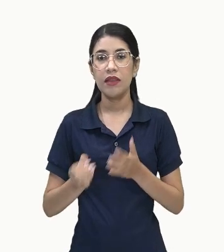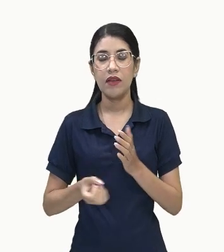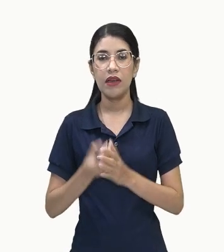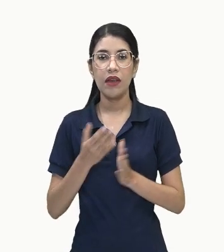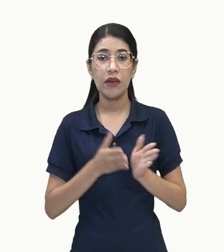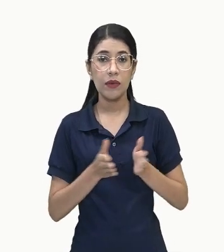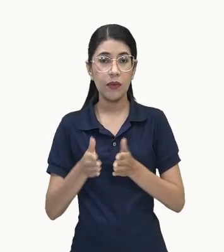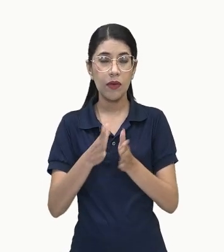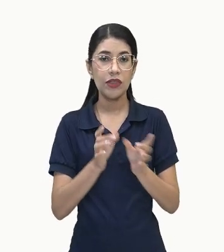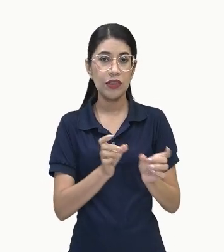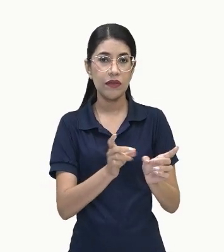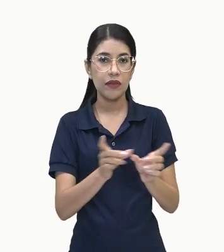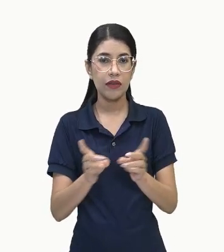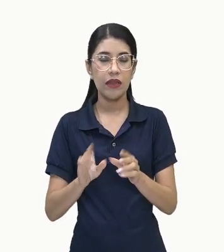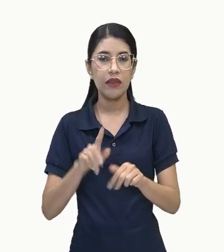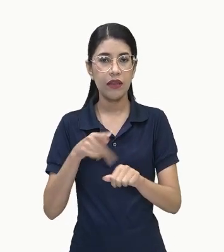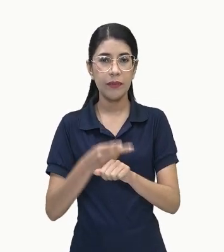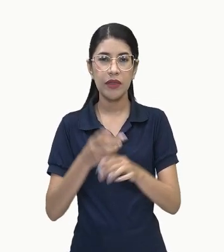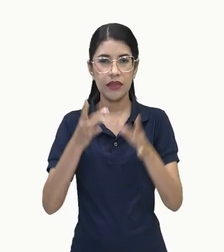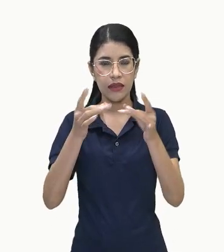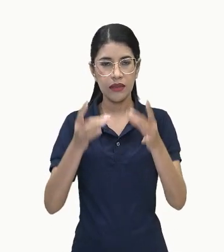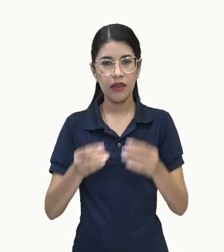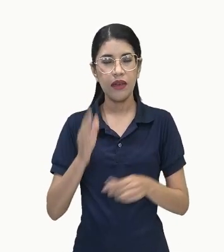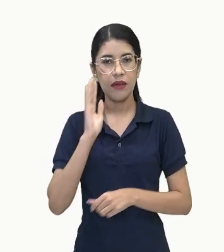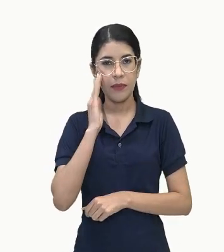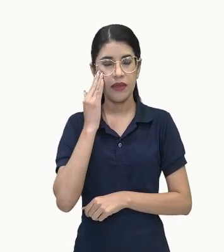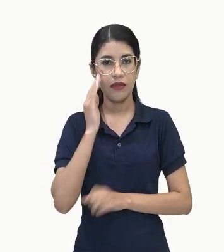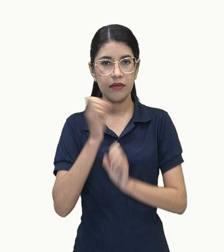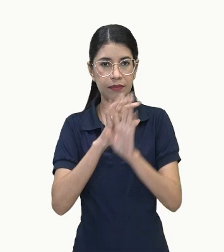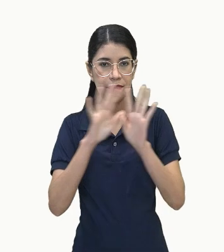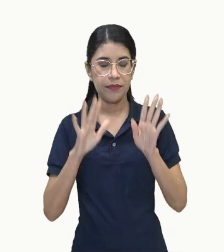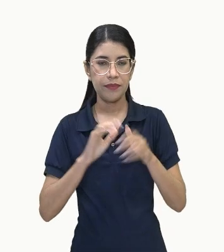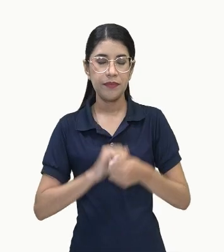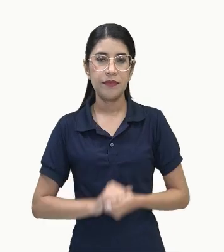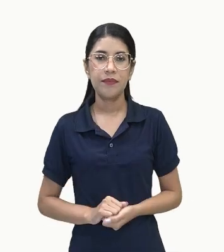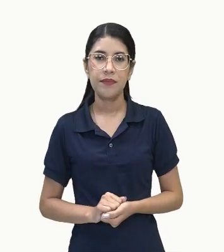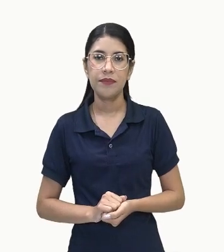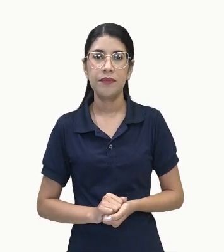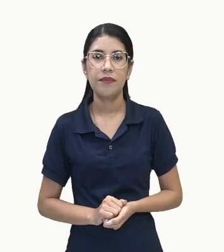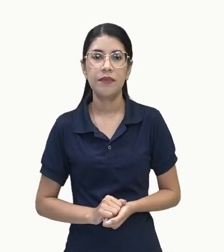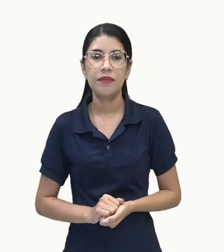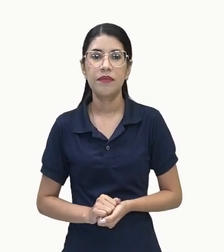e entender daqui a pouco, tá bom, galera? Vamos adiante com o texto, vamos lá.